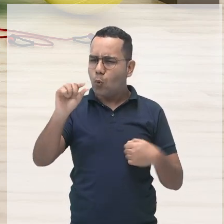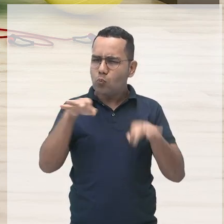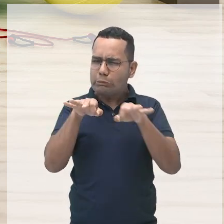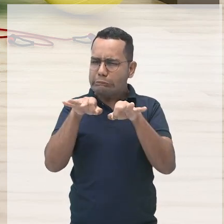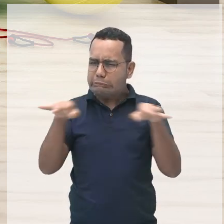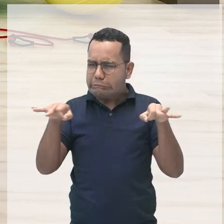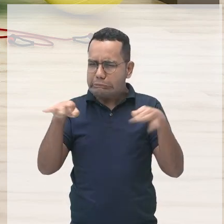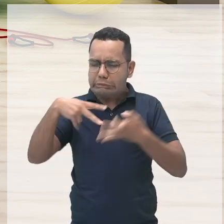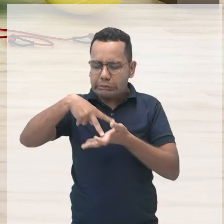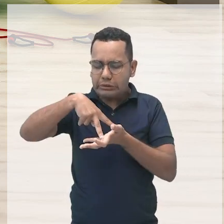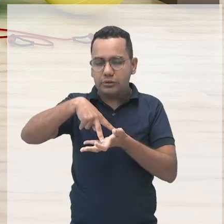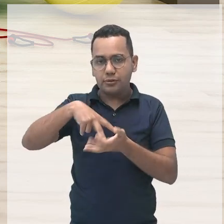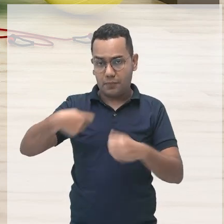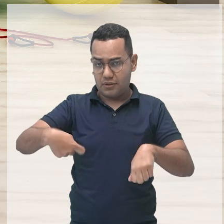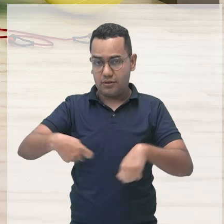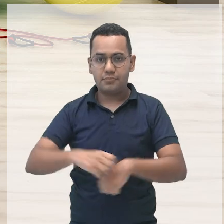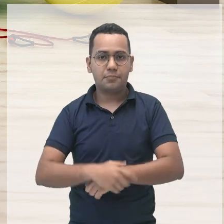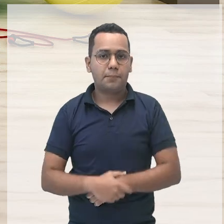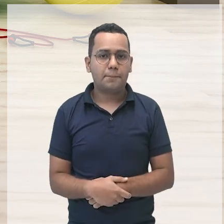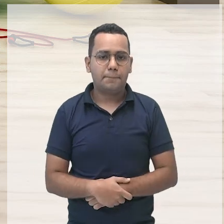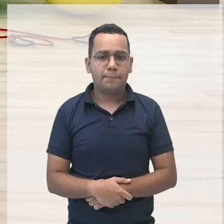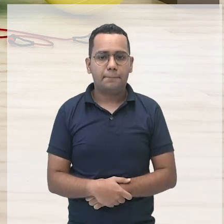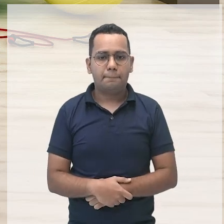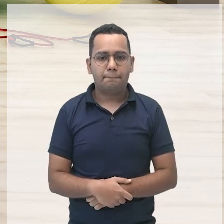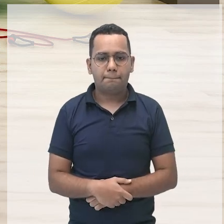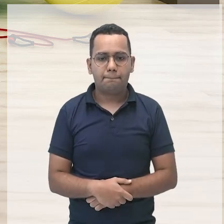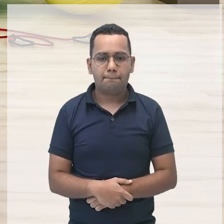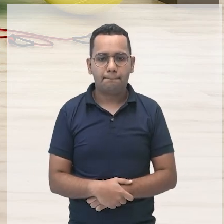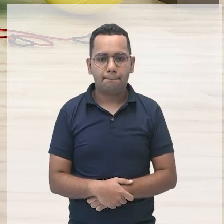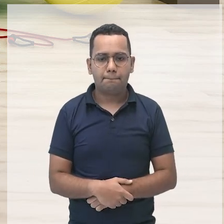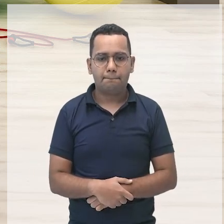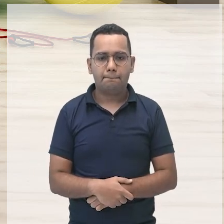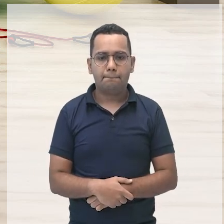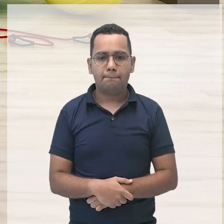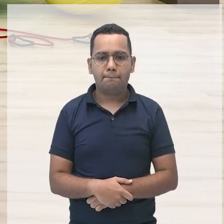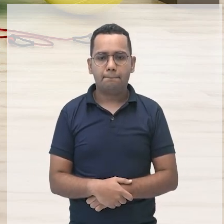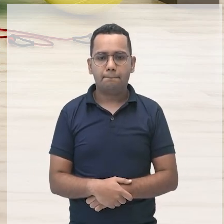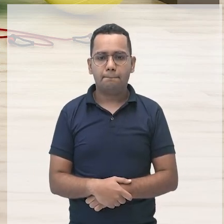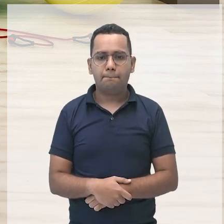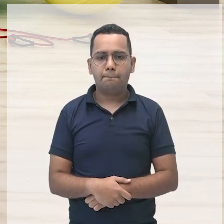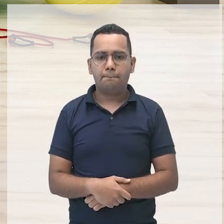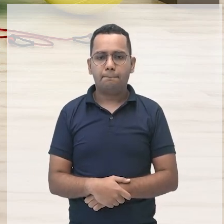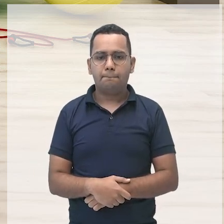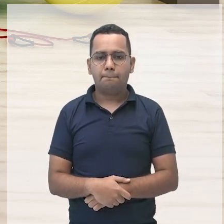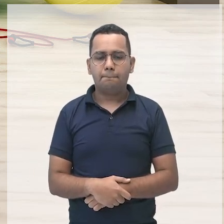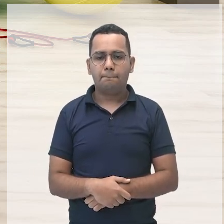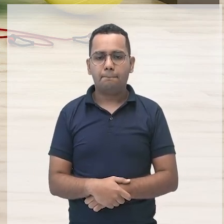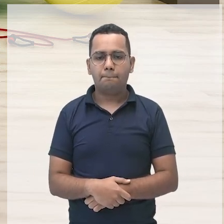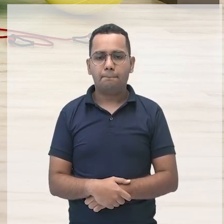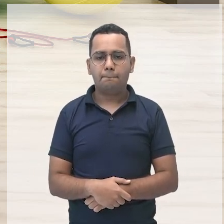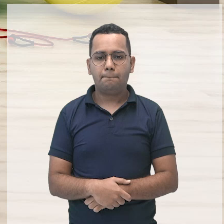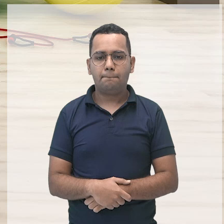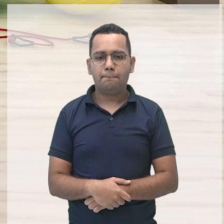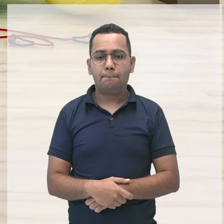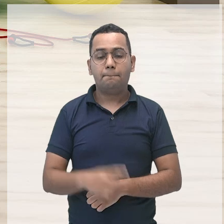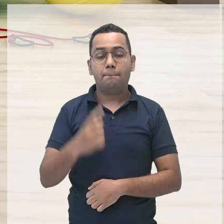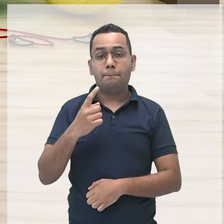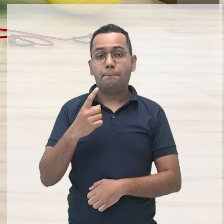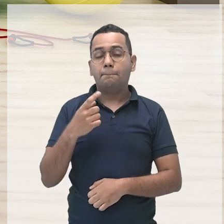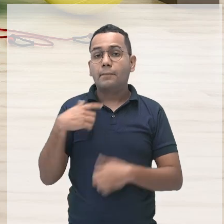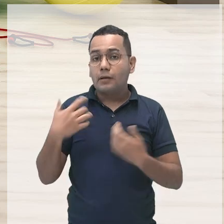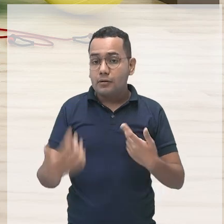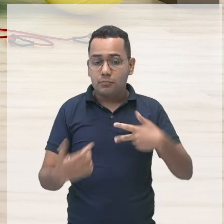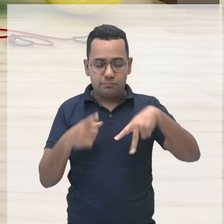Afastei as minhas pernas, a ponta do pé e os joelhos, eles vão estar apontados levemente